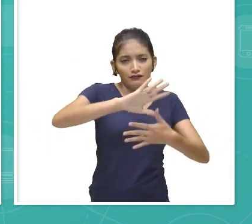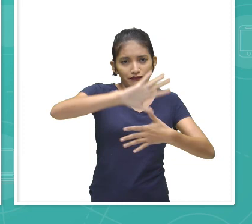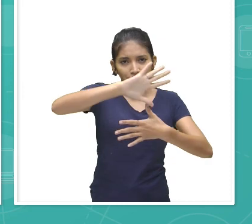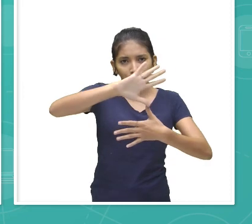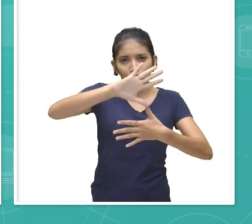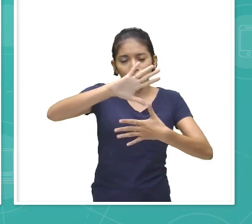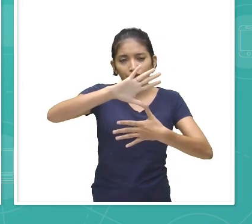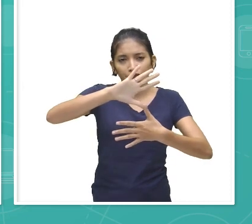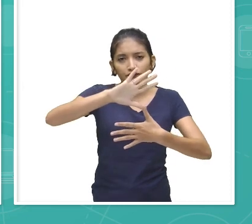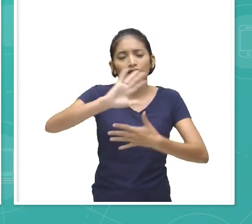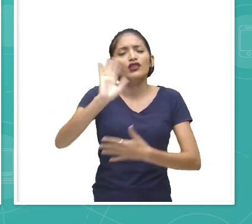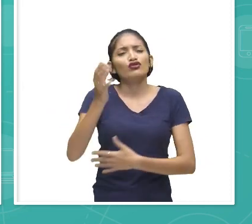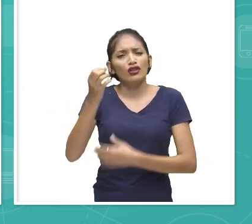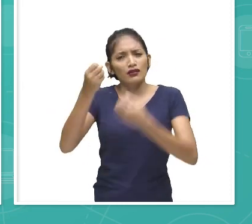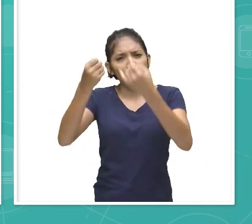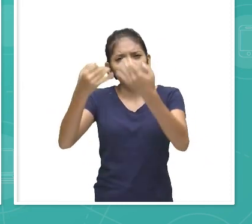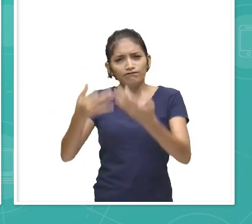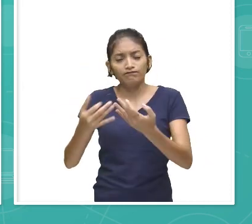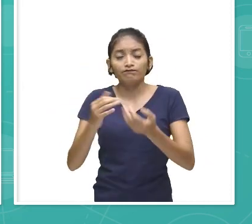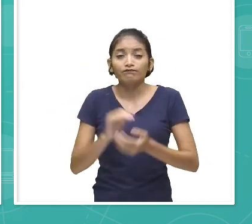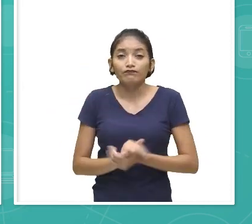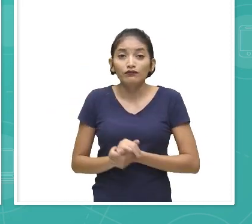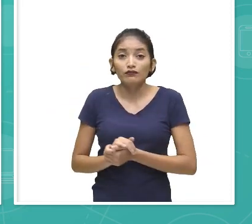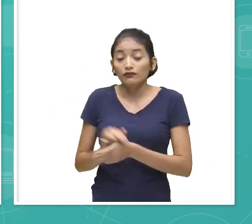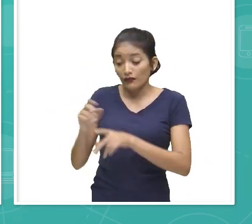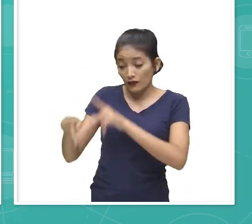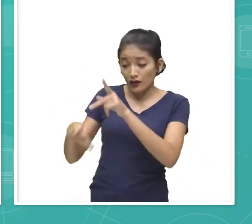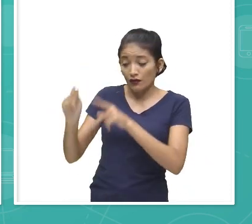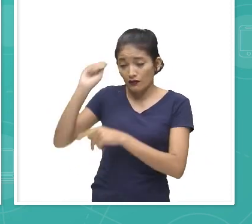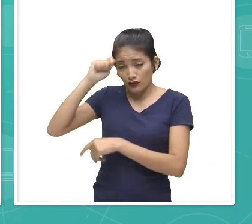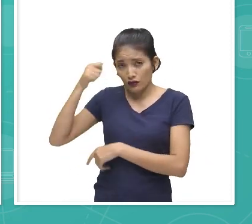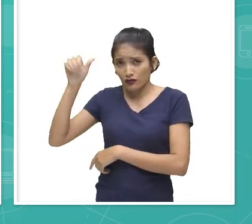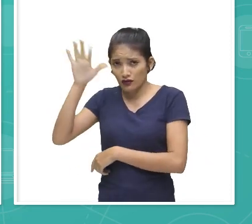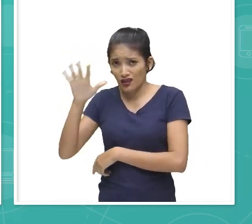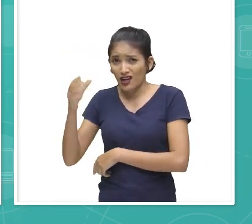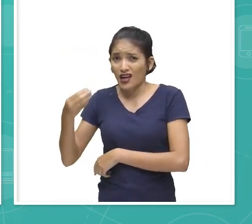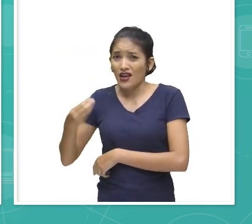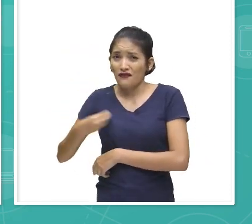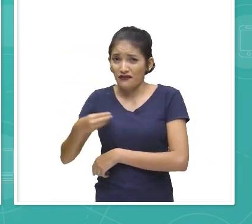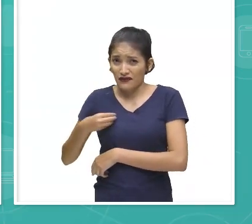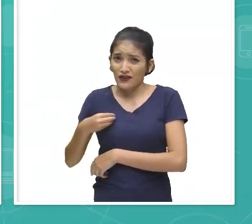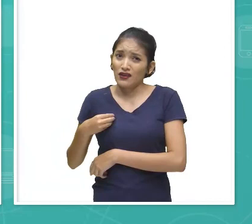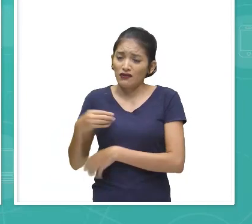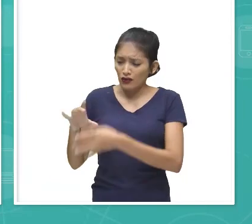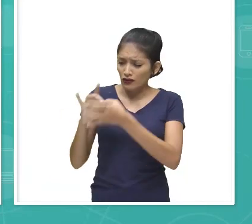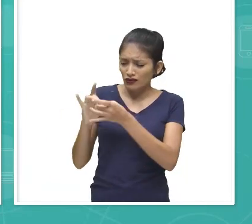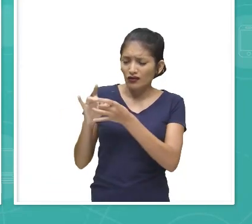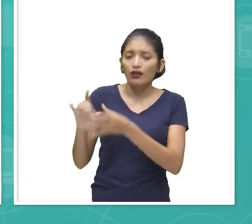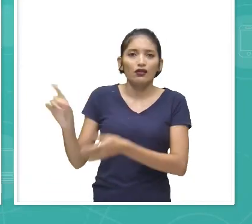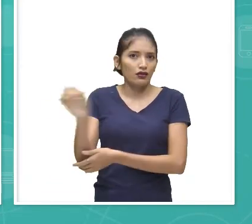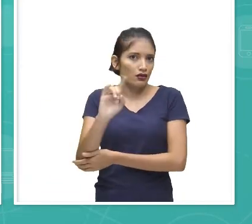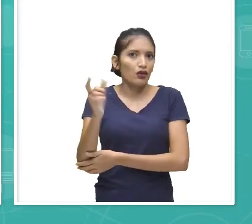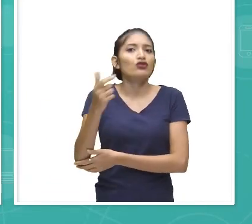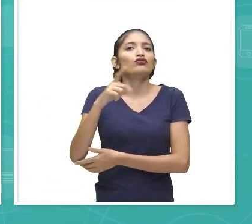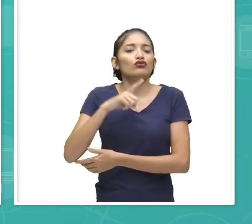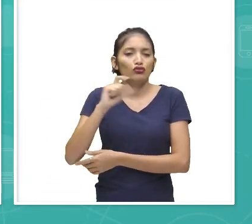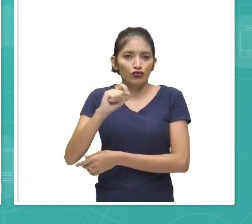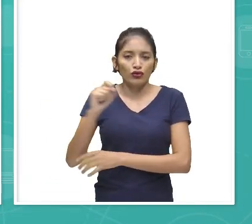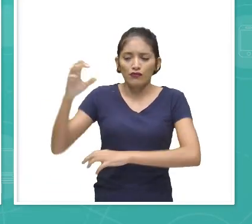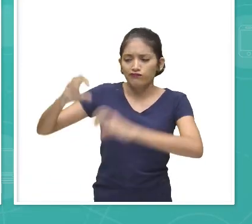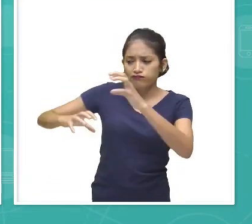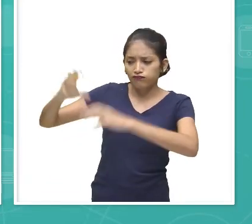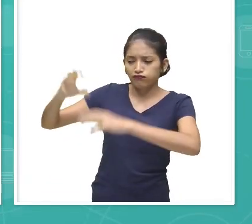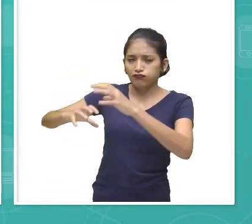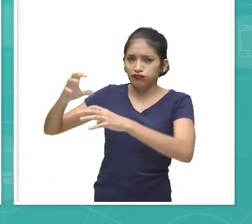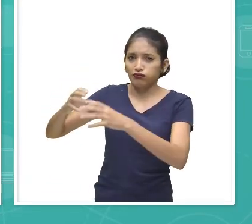eu expliquei para vocês, essas nações africanas, elas não viviam em harmonia, já existia uma série de conflitos ali